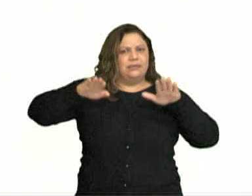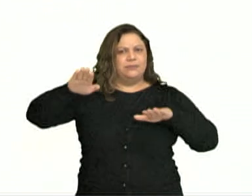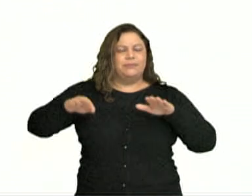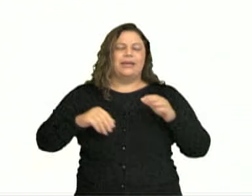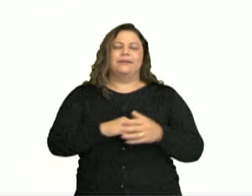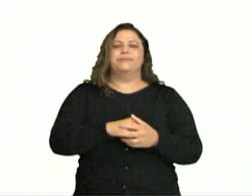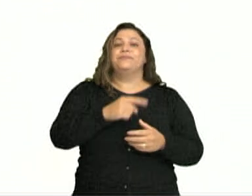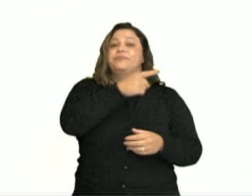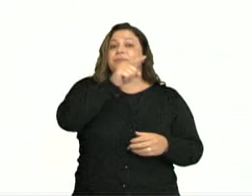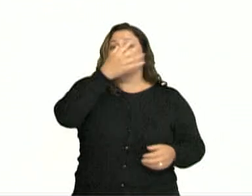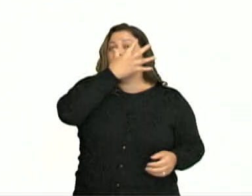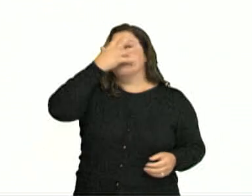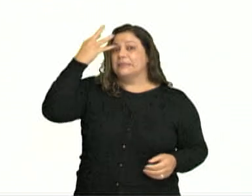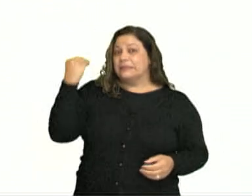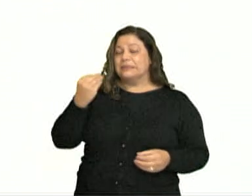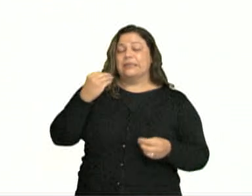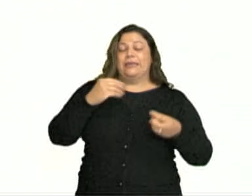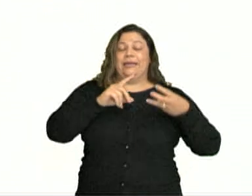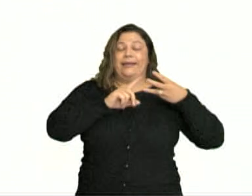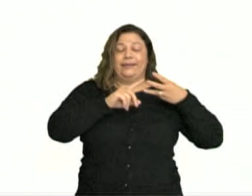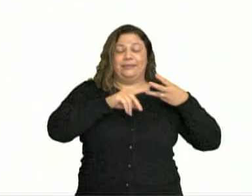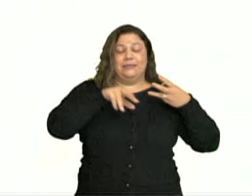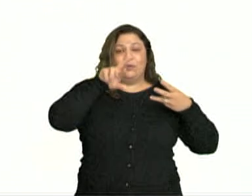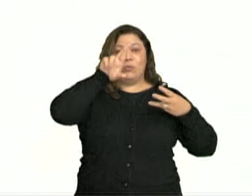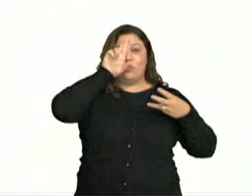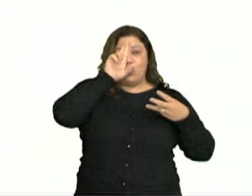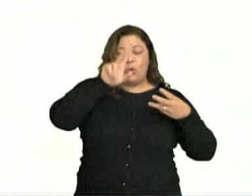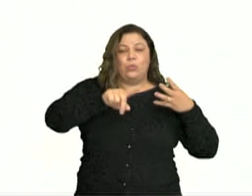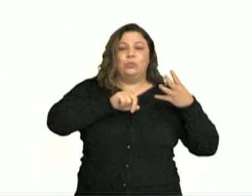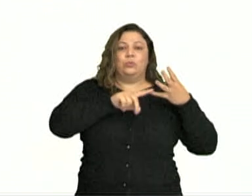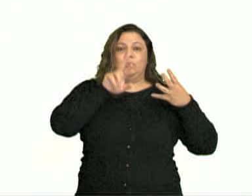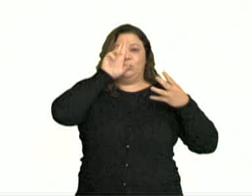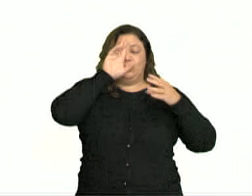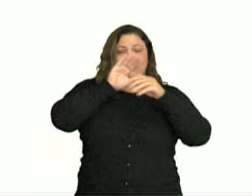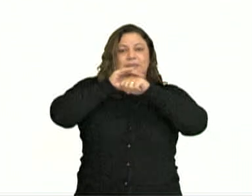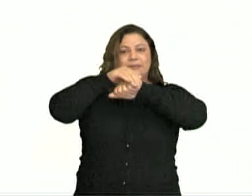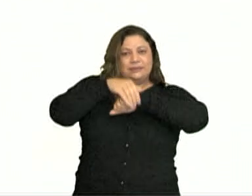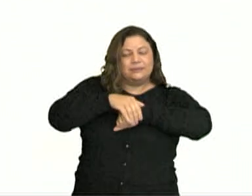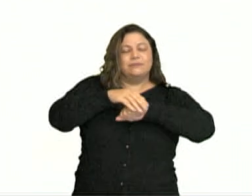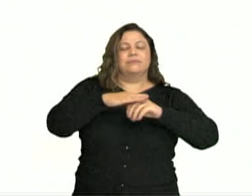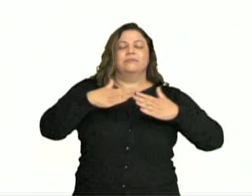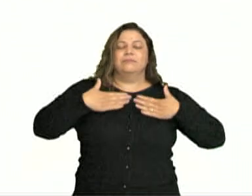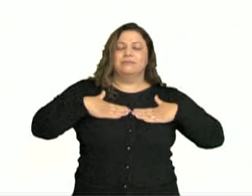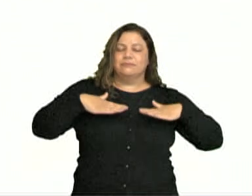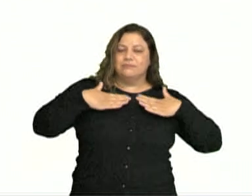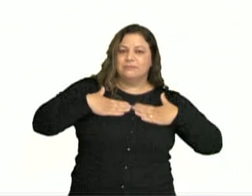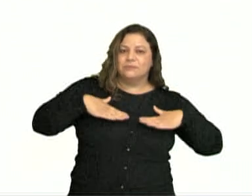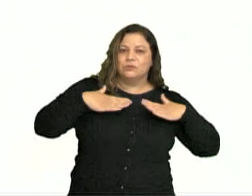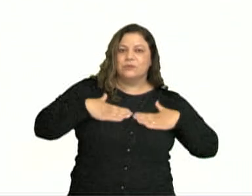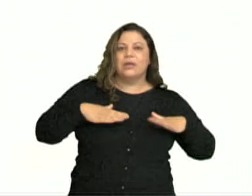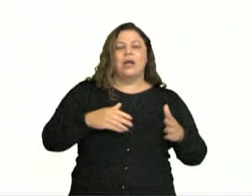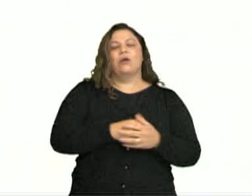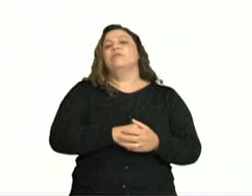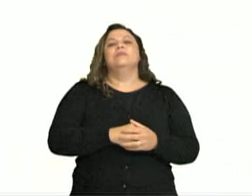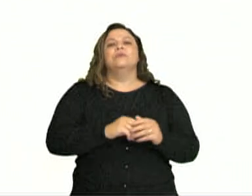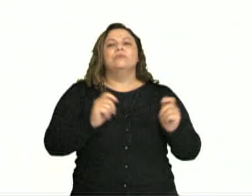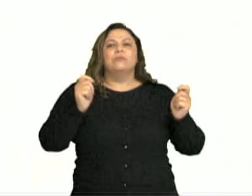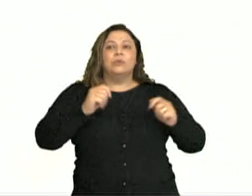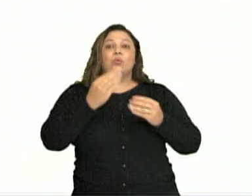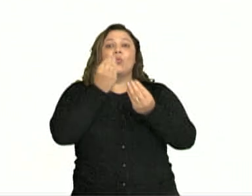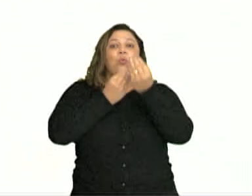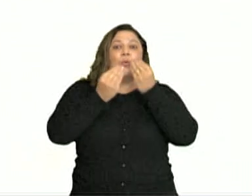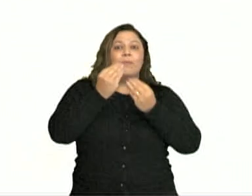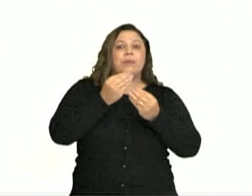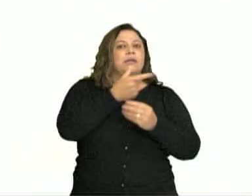Não esquecer o almoço e o jantar, que devem ser feitos sem correria, fazer as refeições sem ter fome é a melhor forma